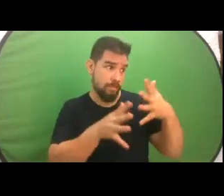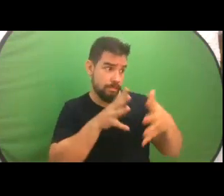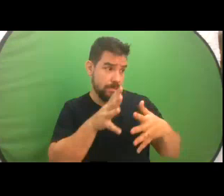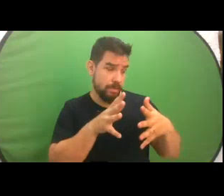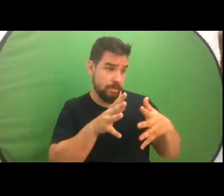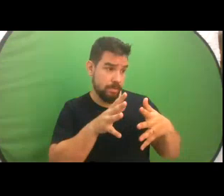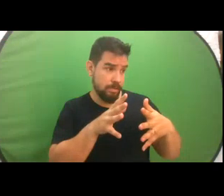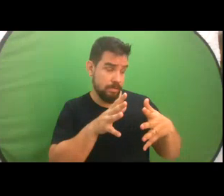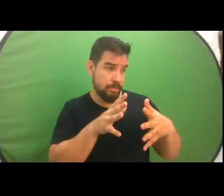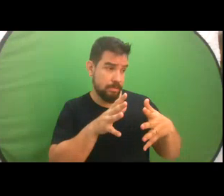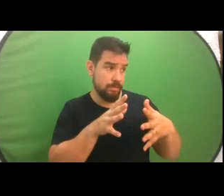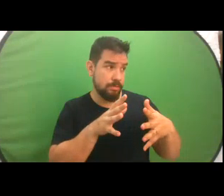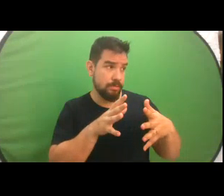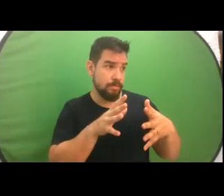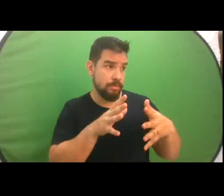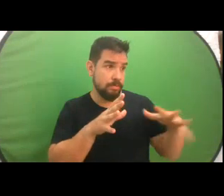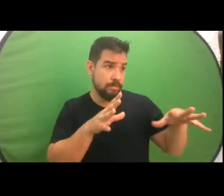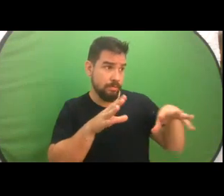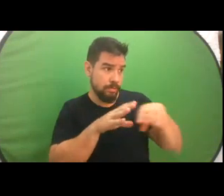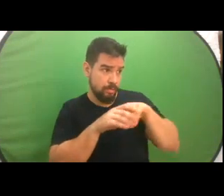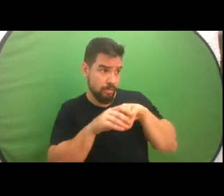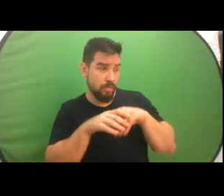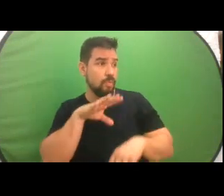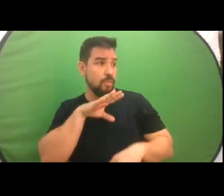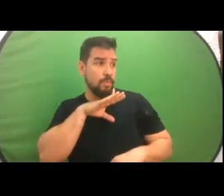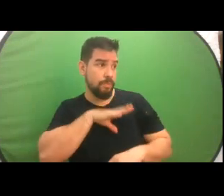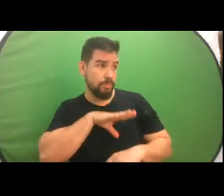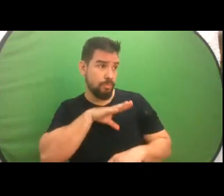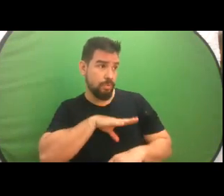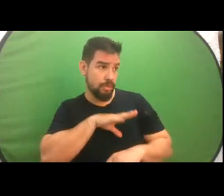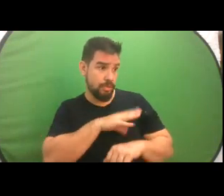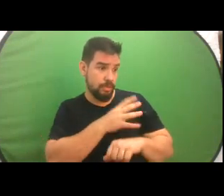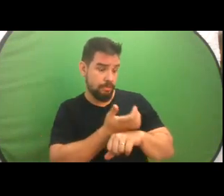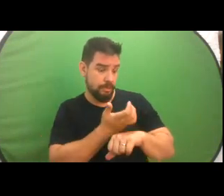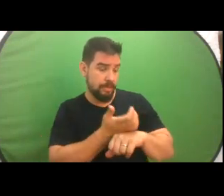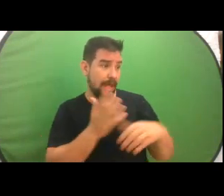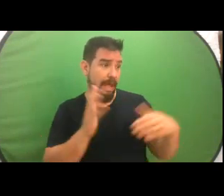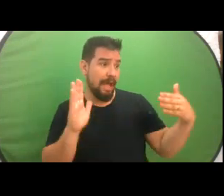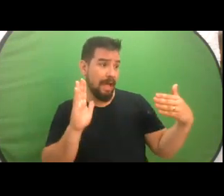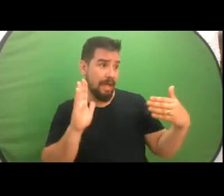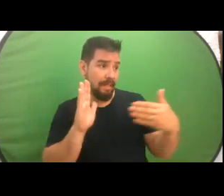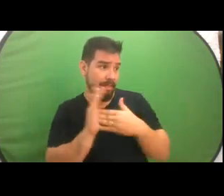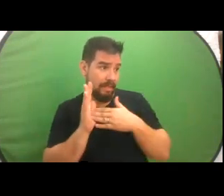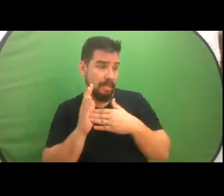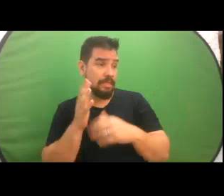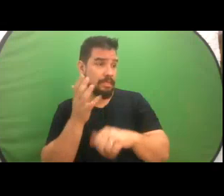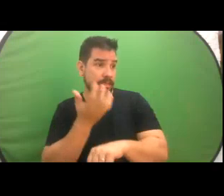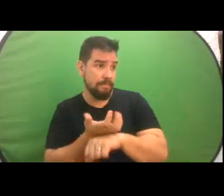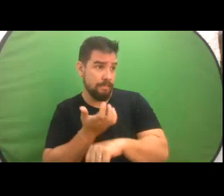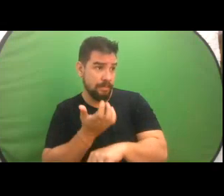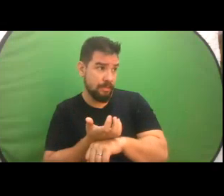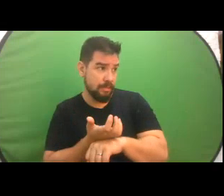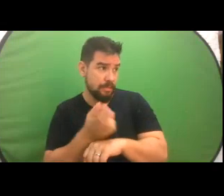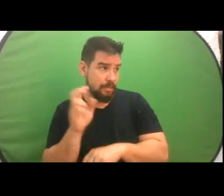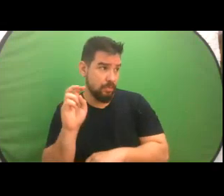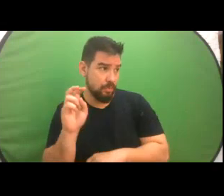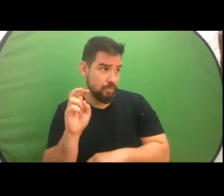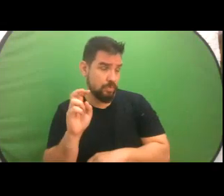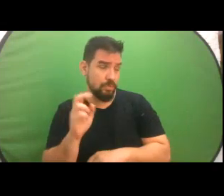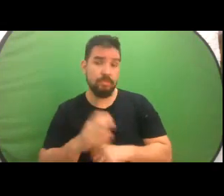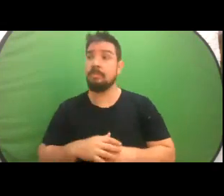parte do meu curso de português até o último fim, até o último momento. se você continuar